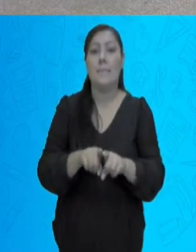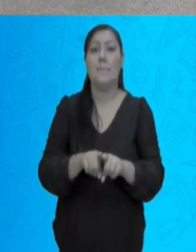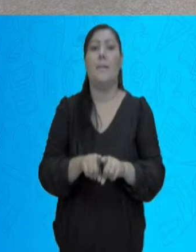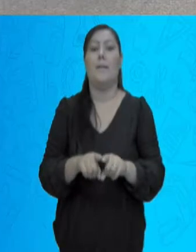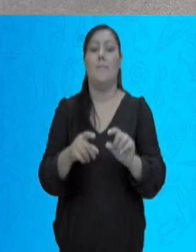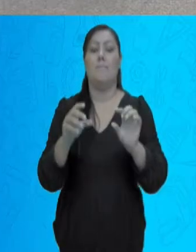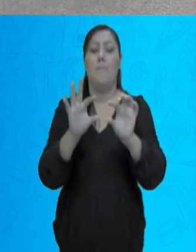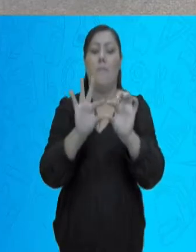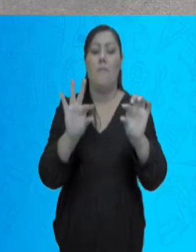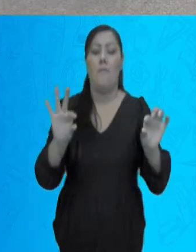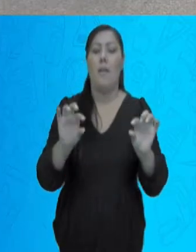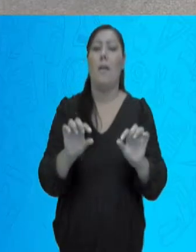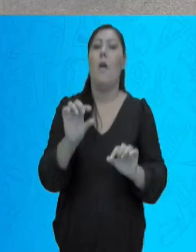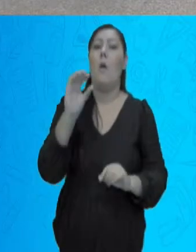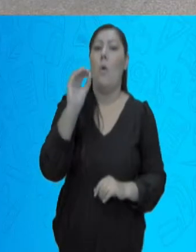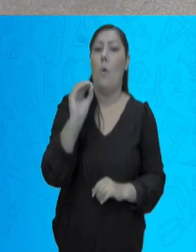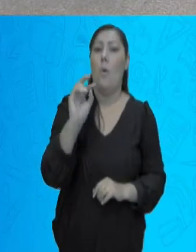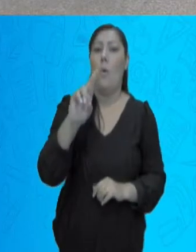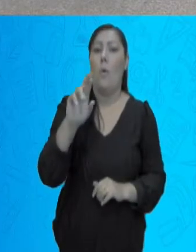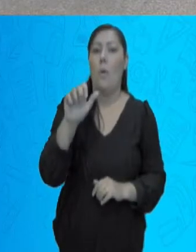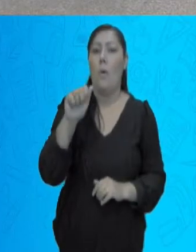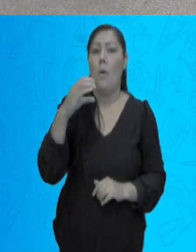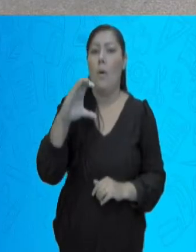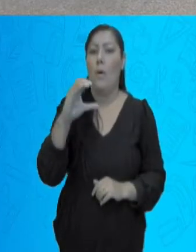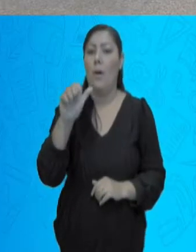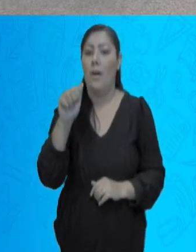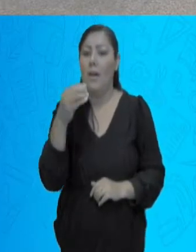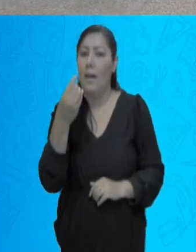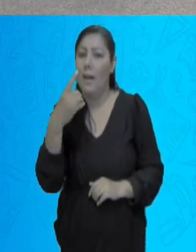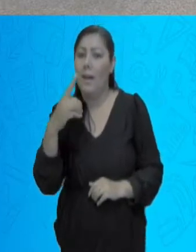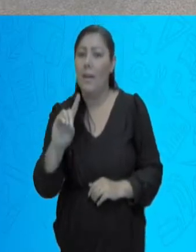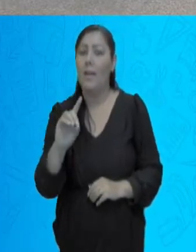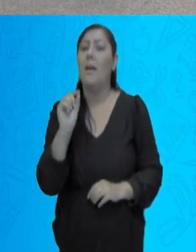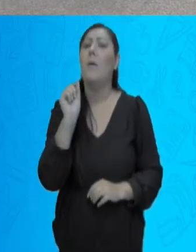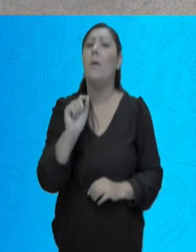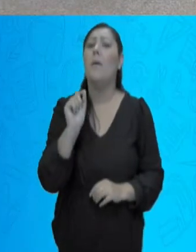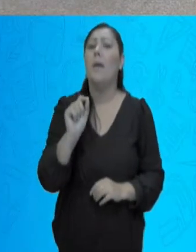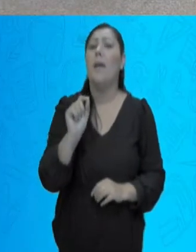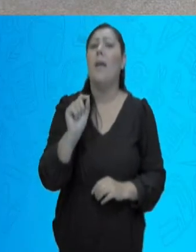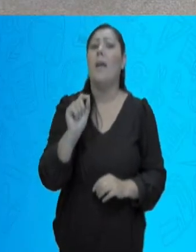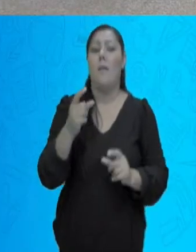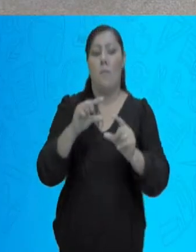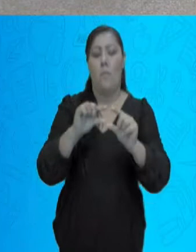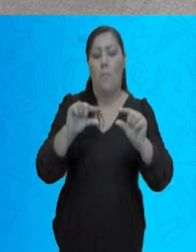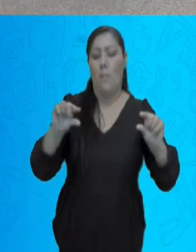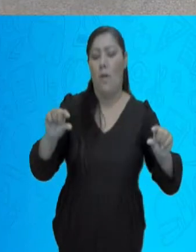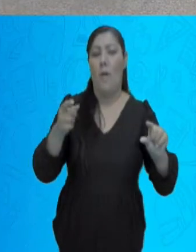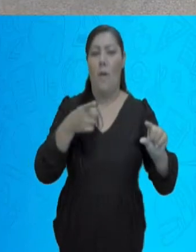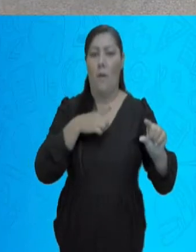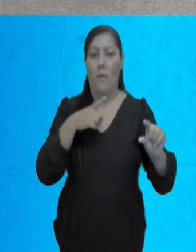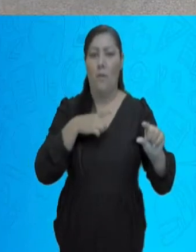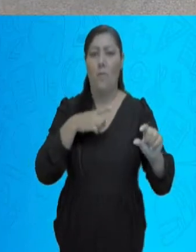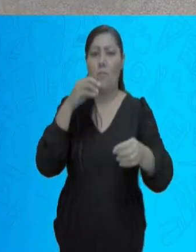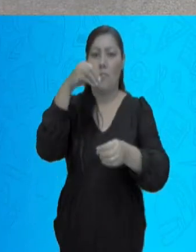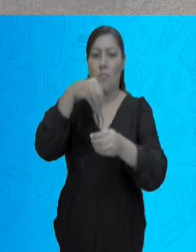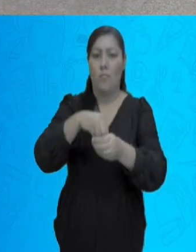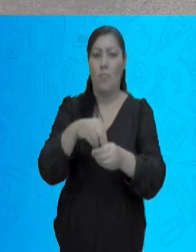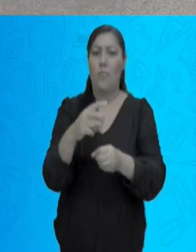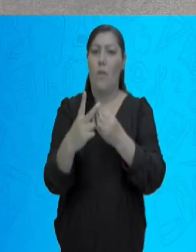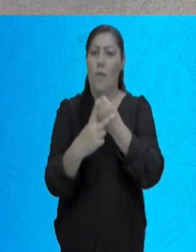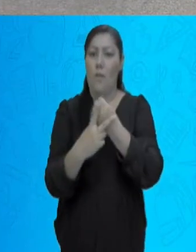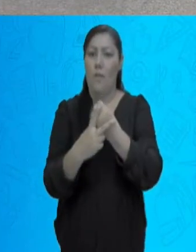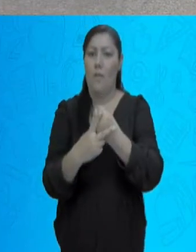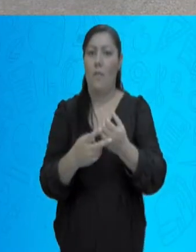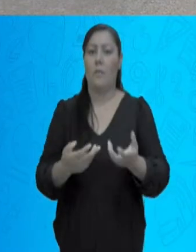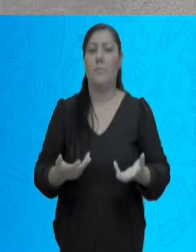que eu disse para vocês? É uma frase que tem um verbo. Por exemplo, se eu disser para você assim,